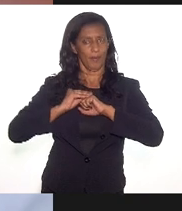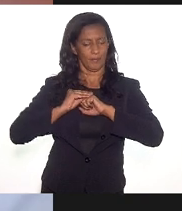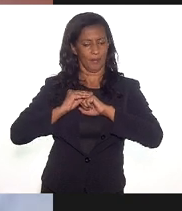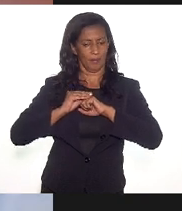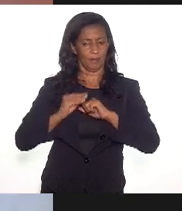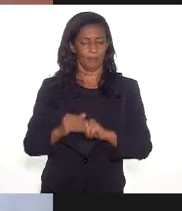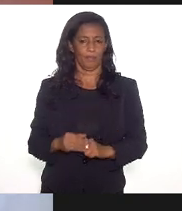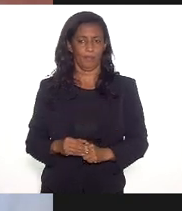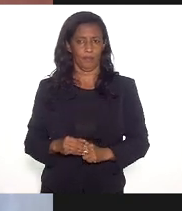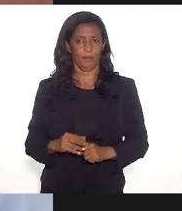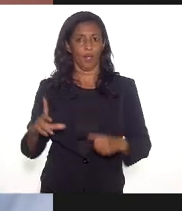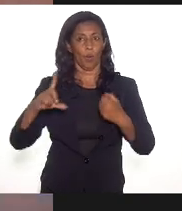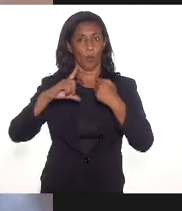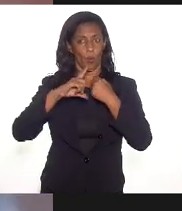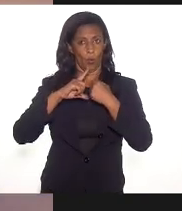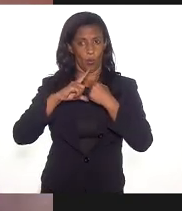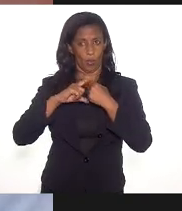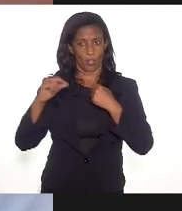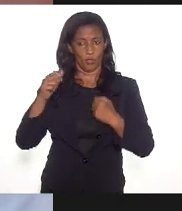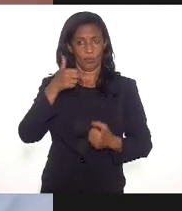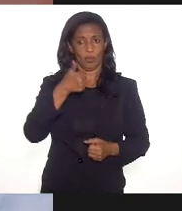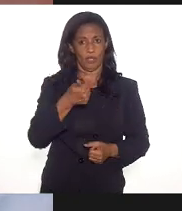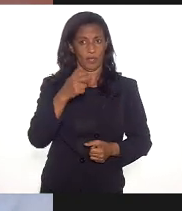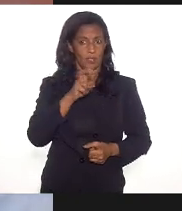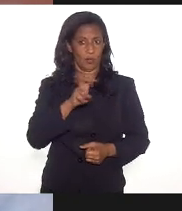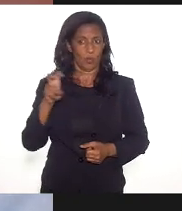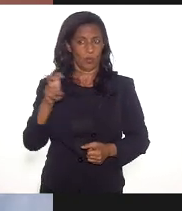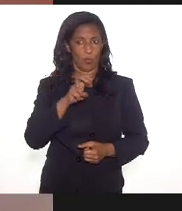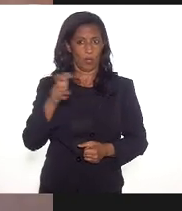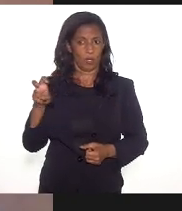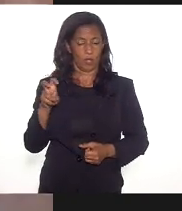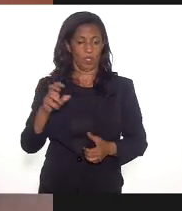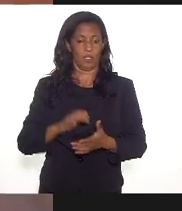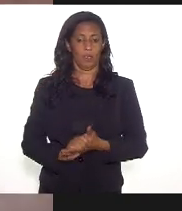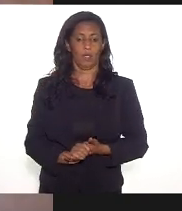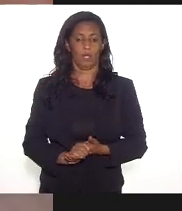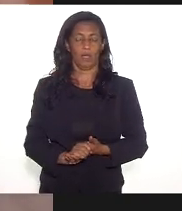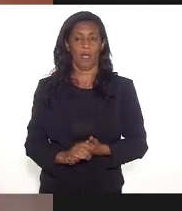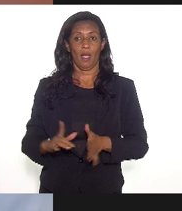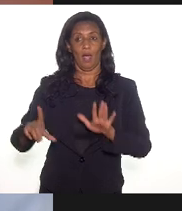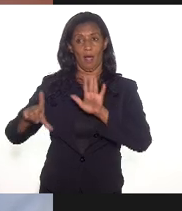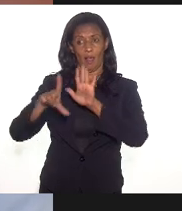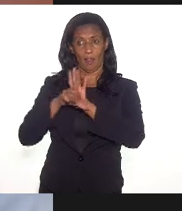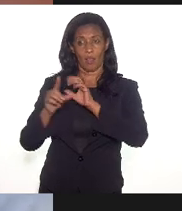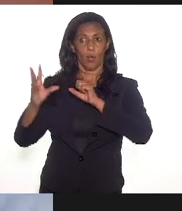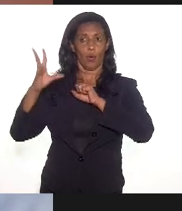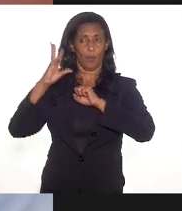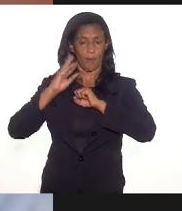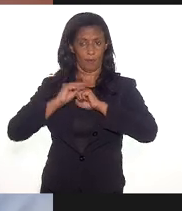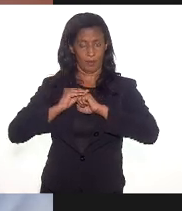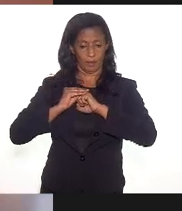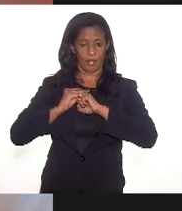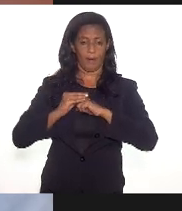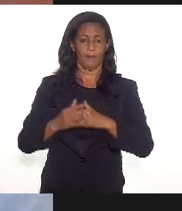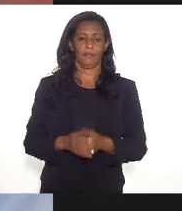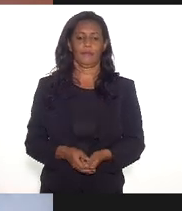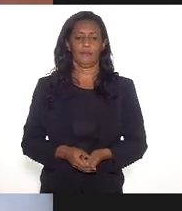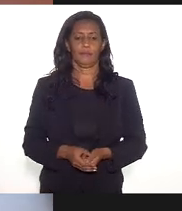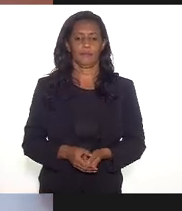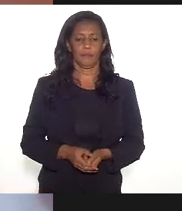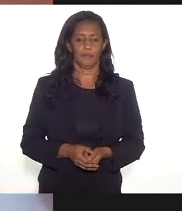O artigo 155 é claro. Cabe a lei complementar, aqui no inciso